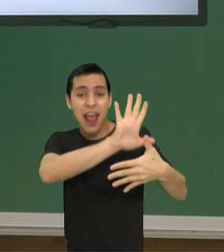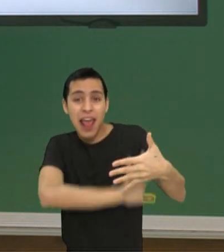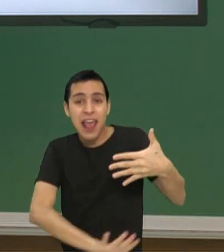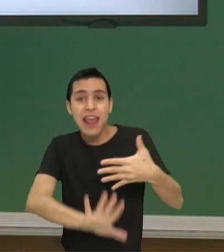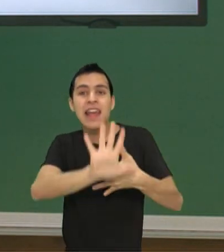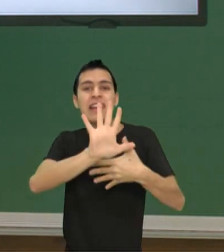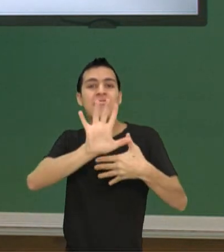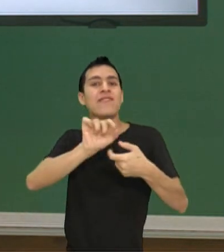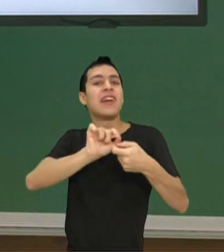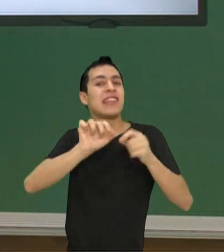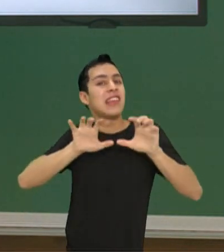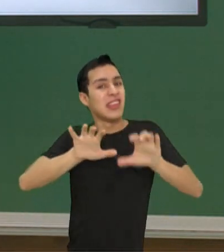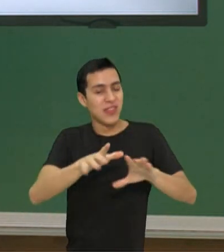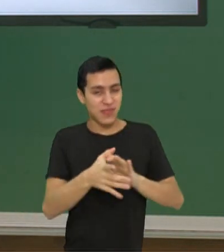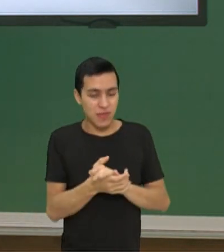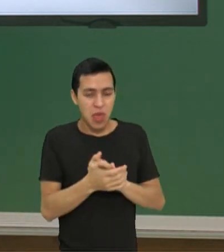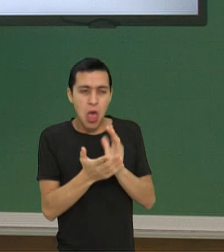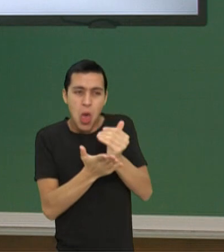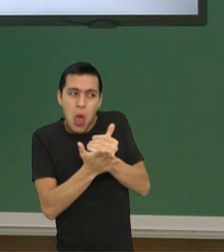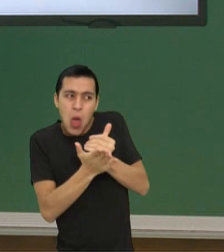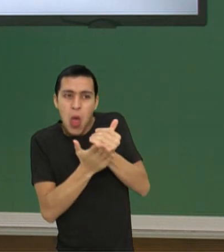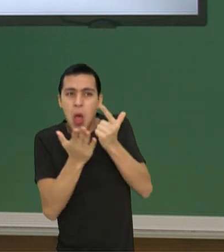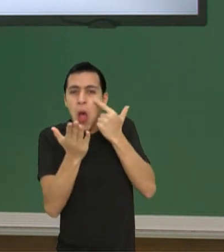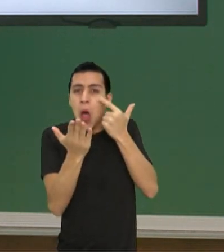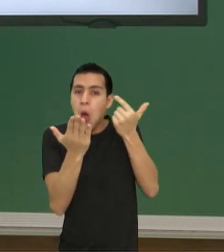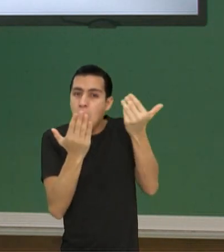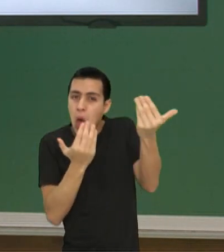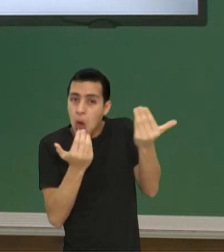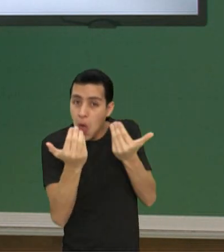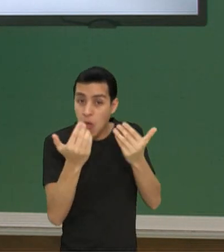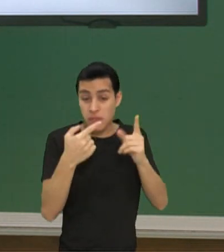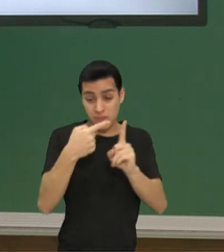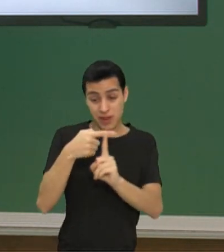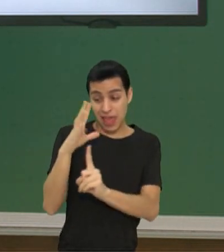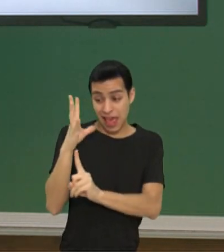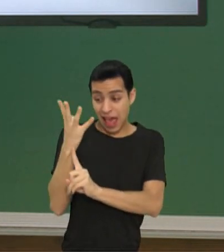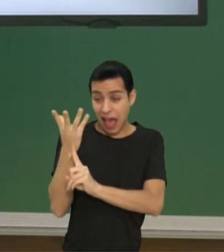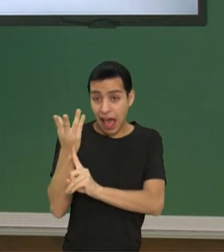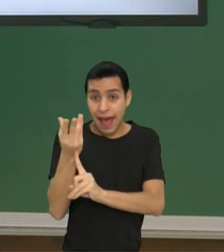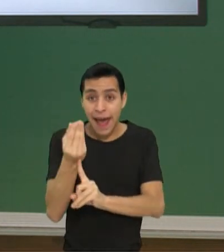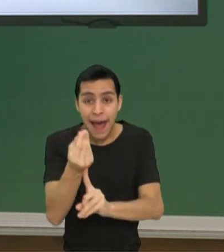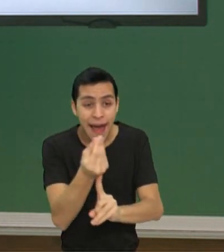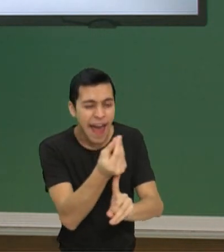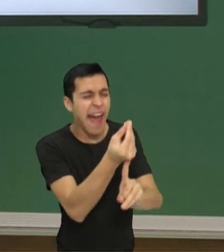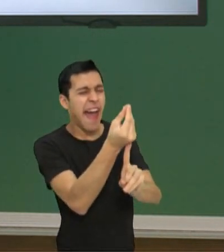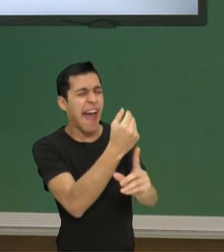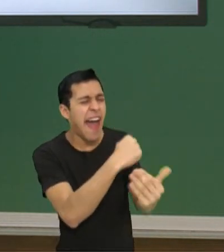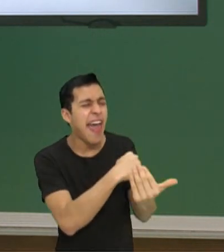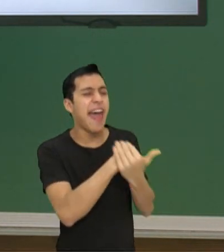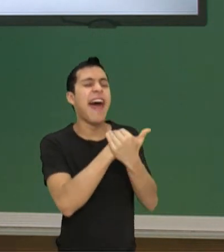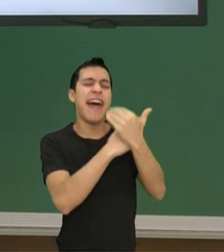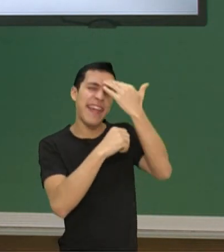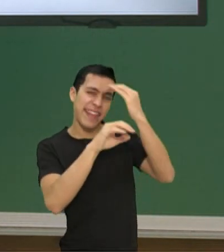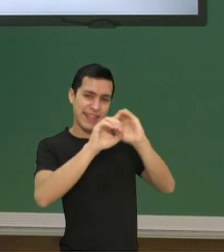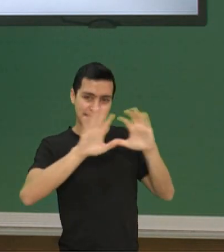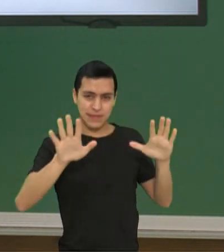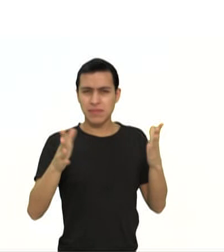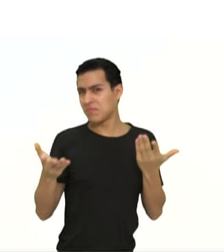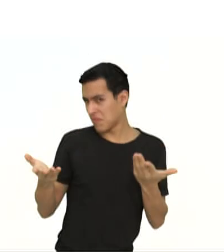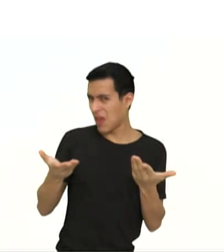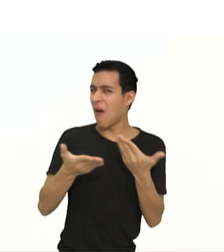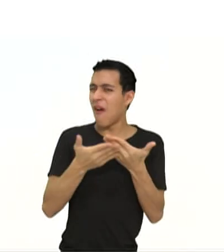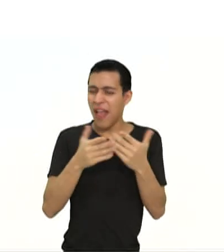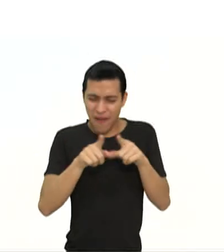vamos começar aqui, ó, por uma análise, por isso que eu falei, a obra de arte, ela vai nos ajudar. Falei para vocês que não ia ser uma aula